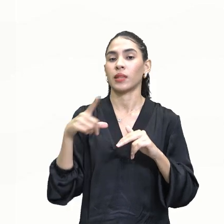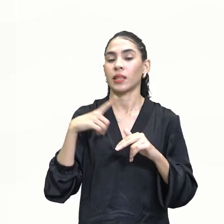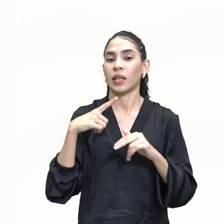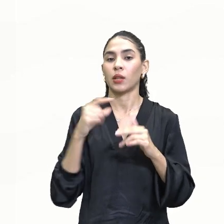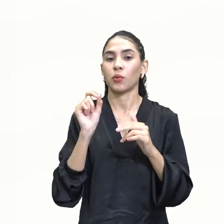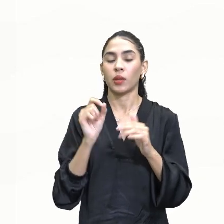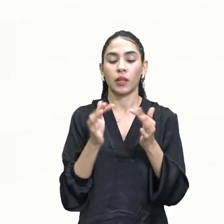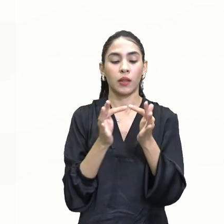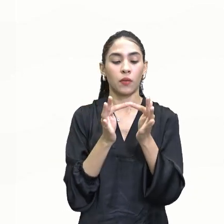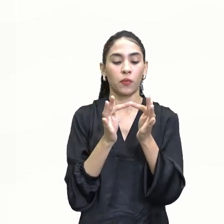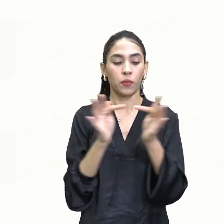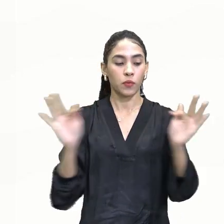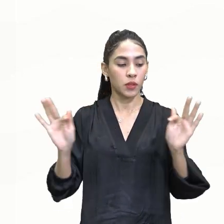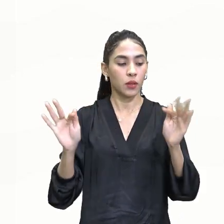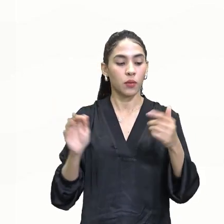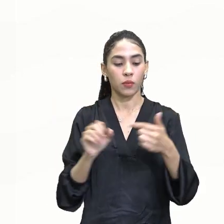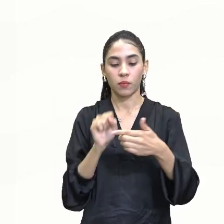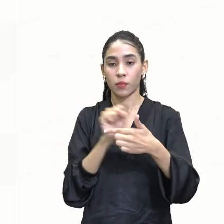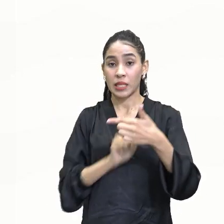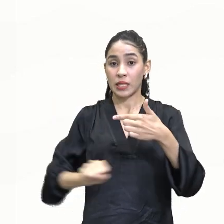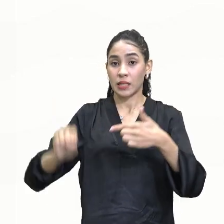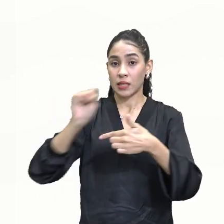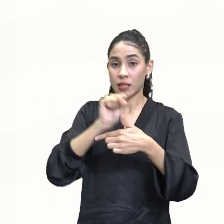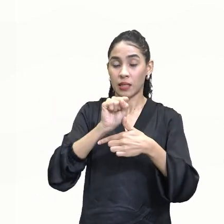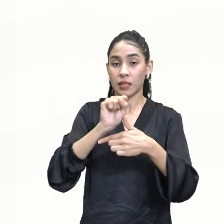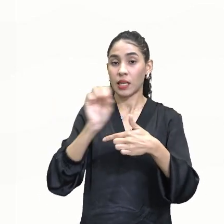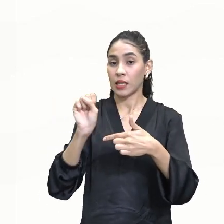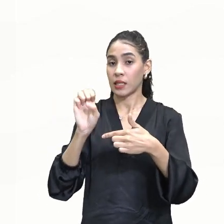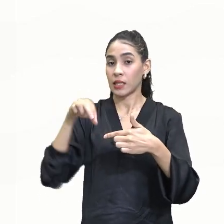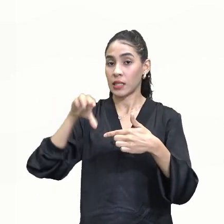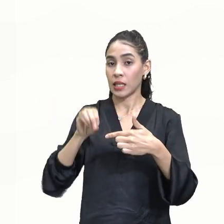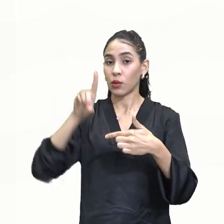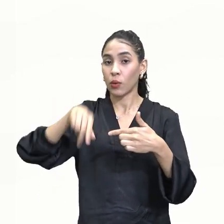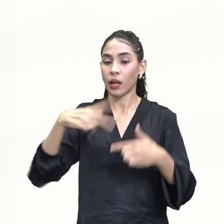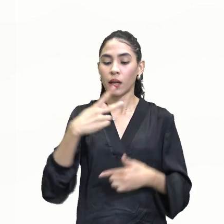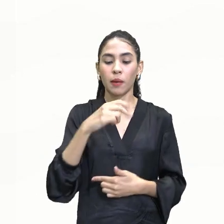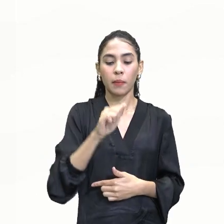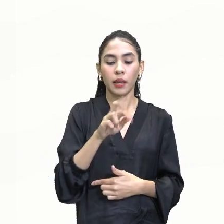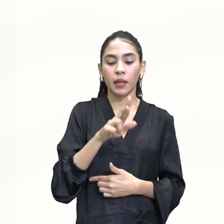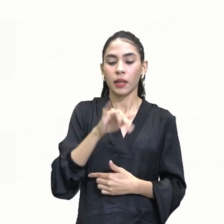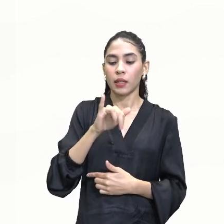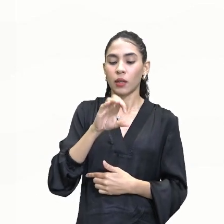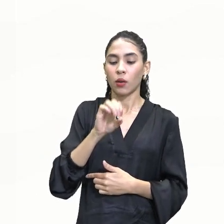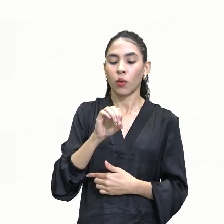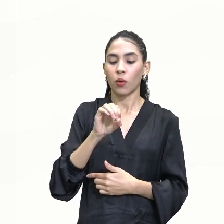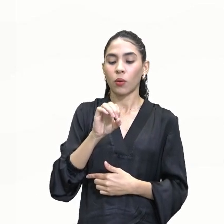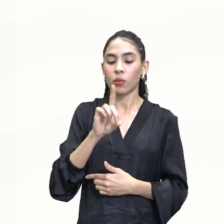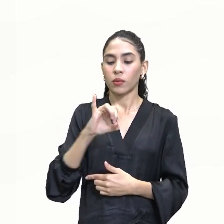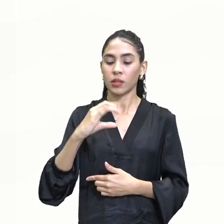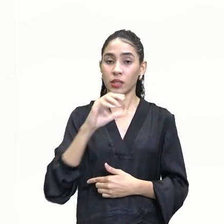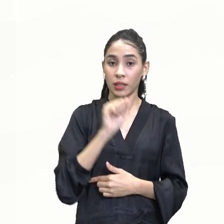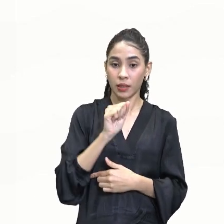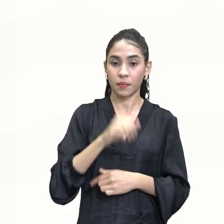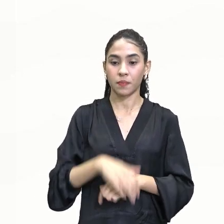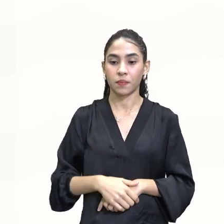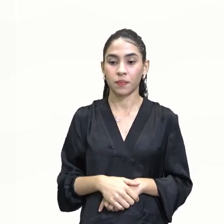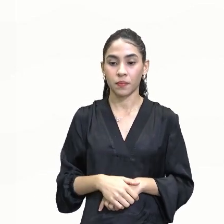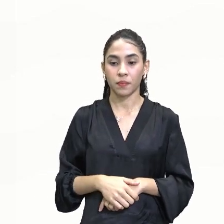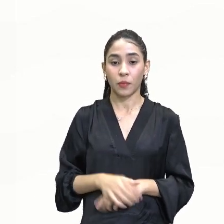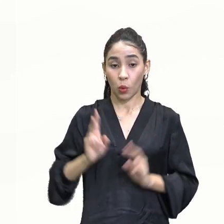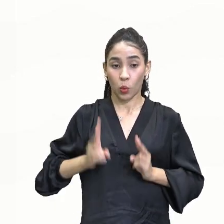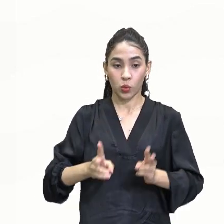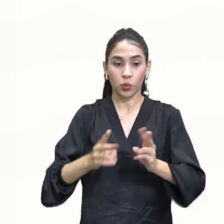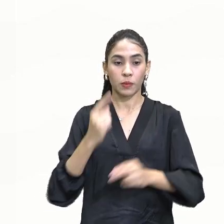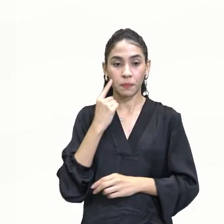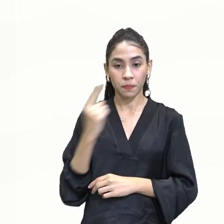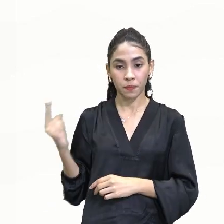função seno, ela é o quê? Ela é periódica, tudo bem? Avançando um pouquinho mais aí,